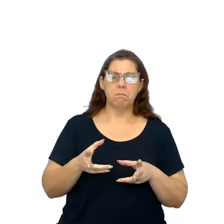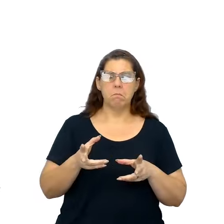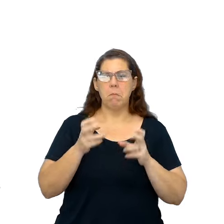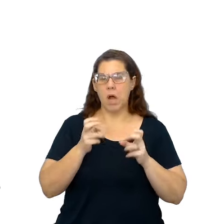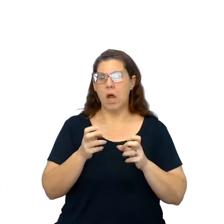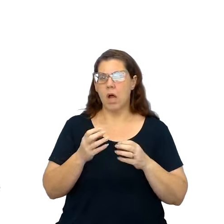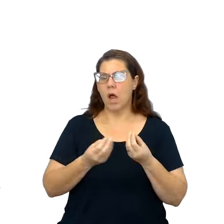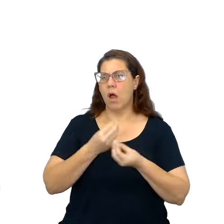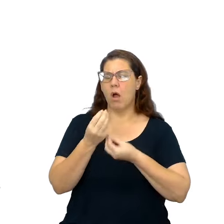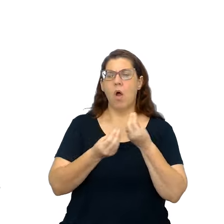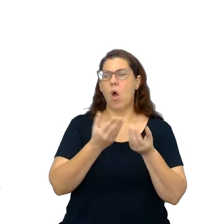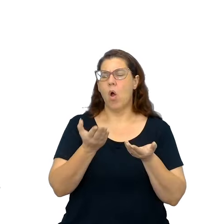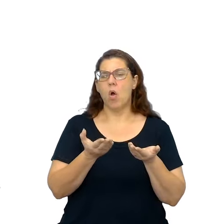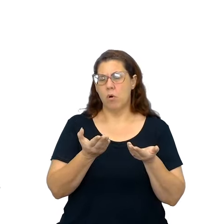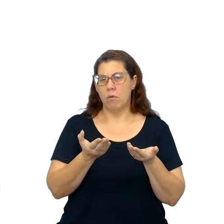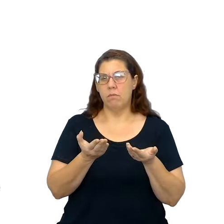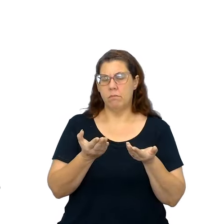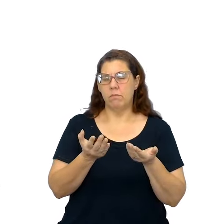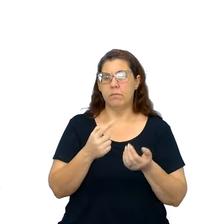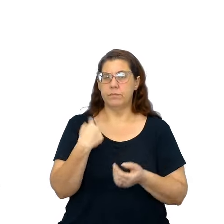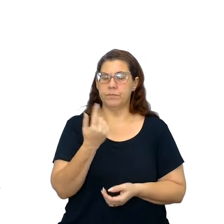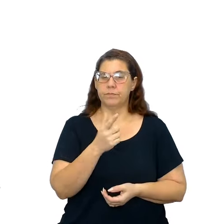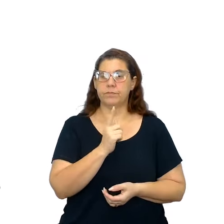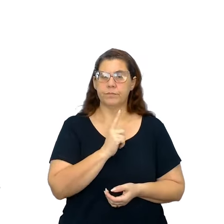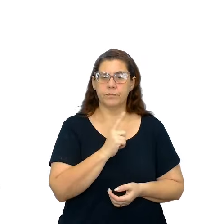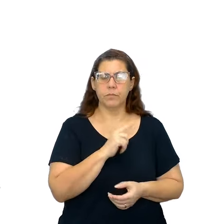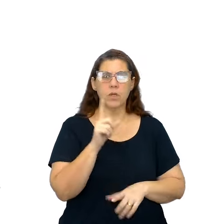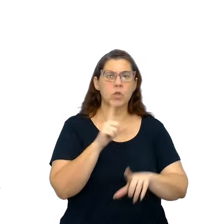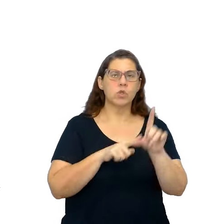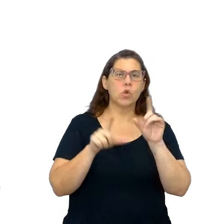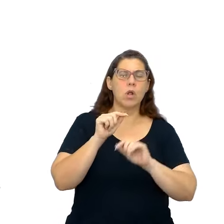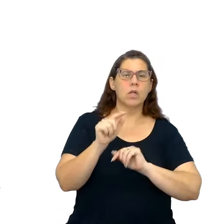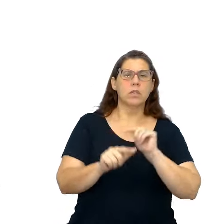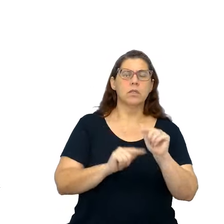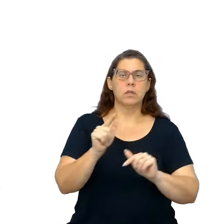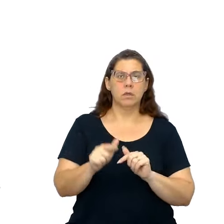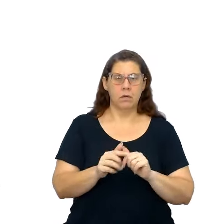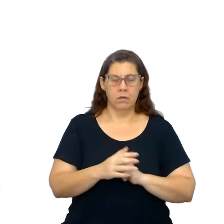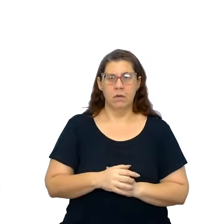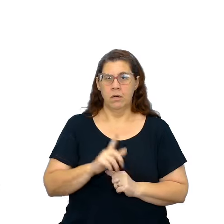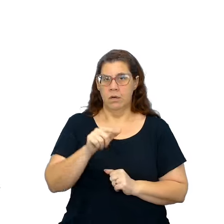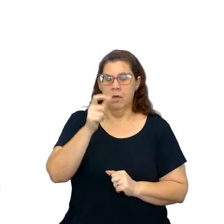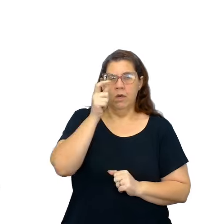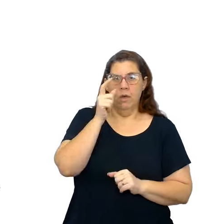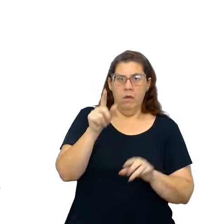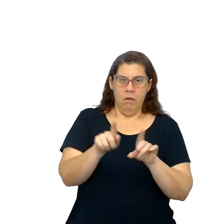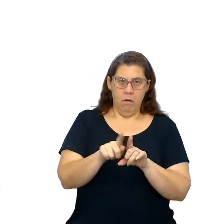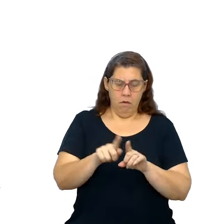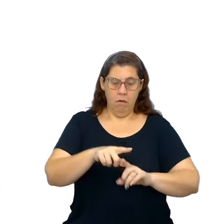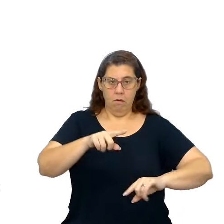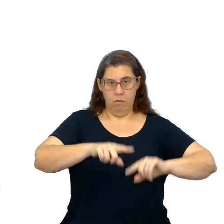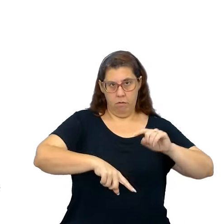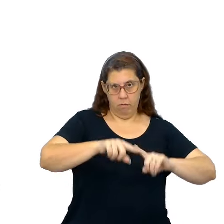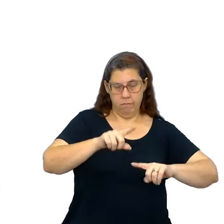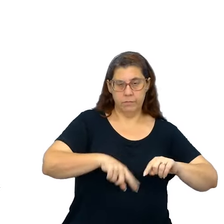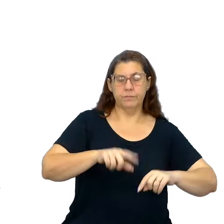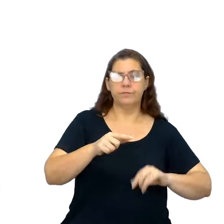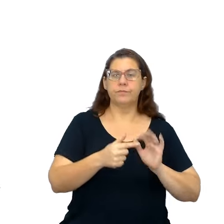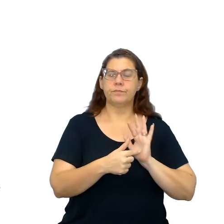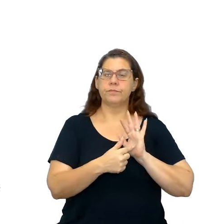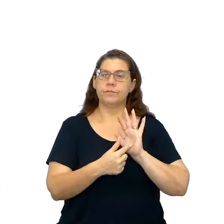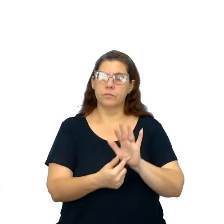por onde que nós temos opções de trabalho. E é interessante falar que o material, ele